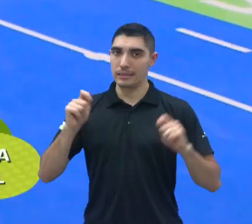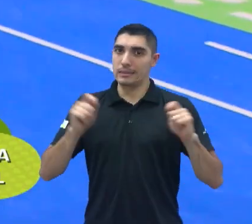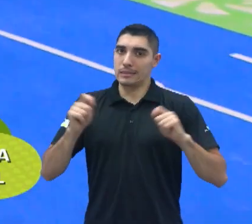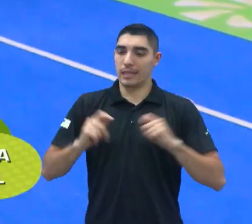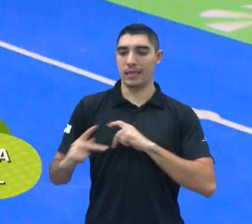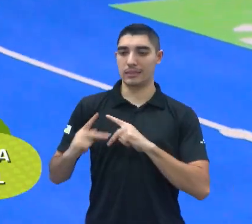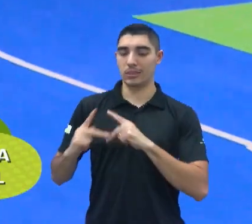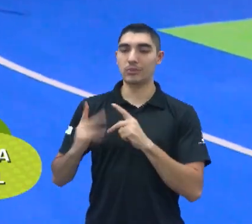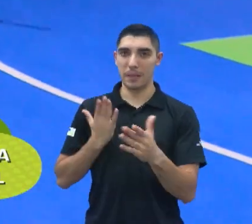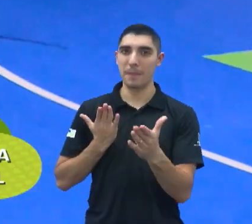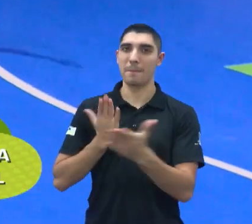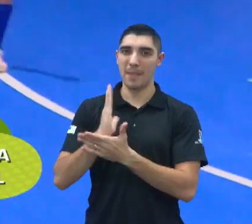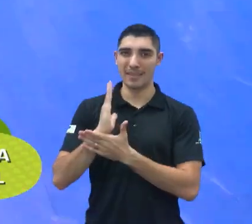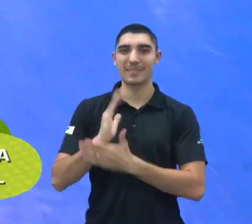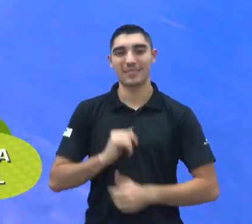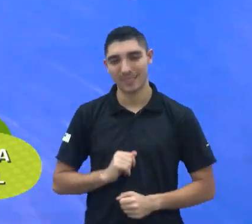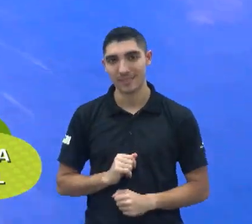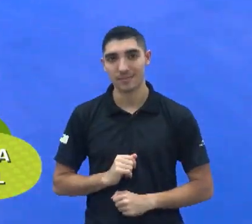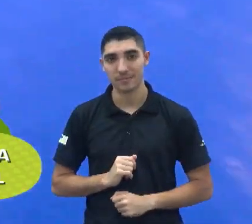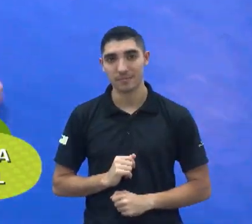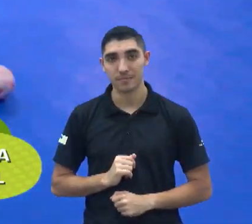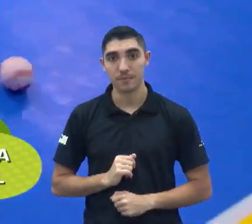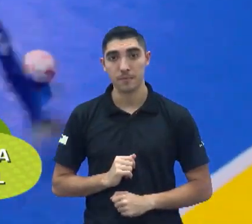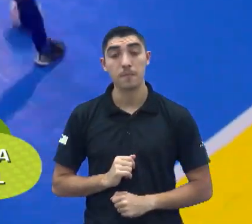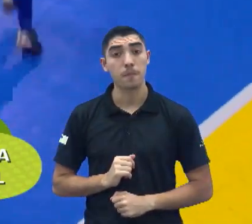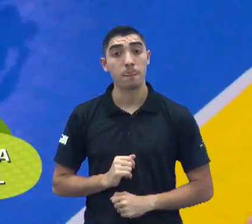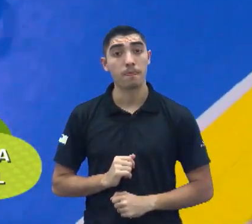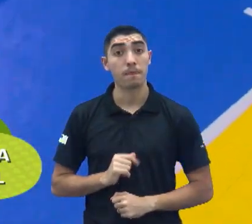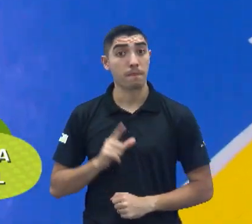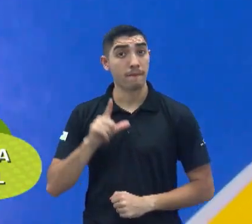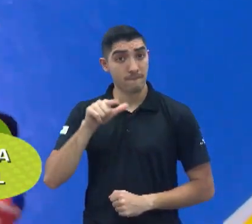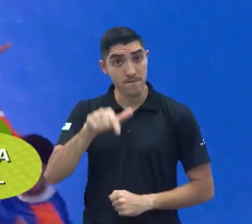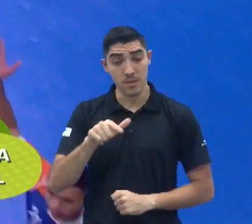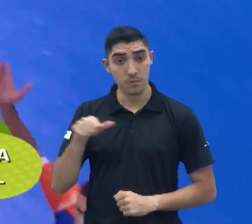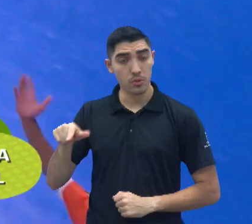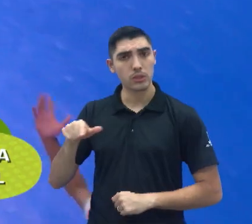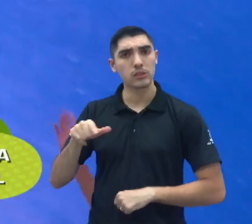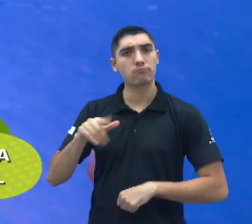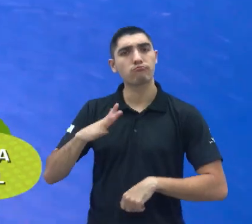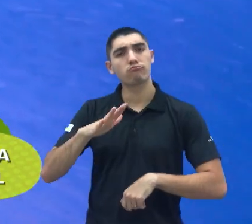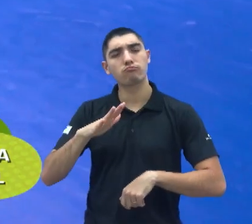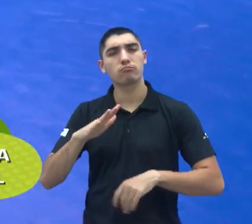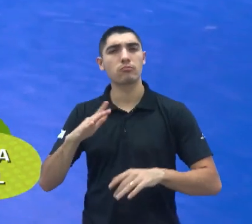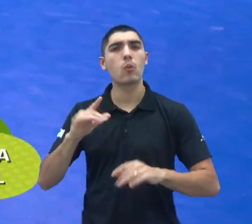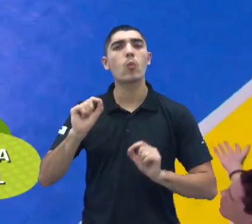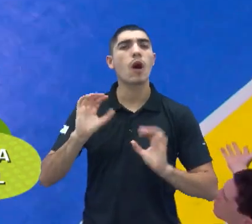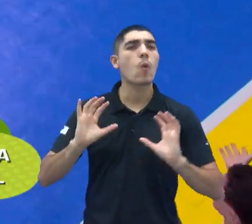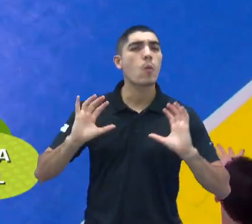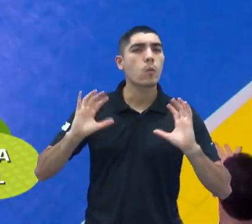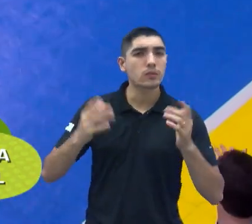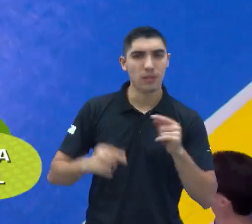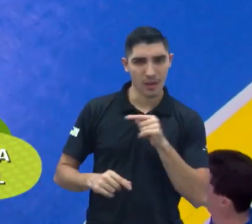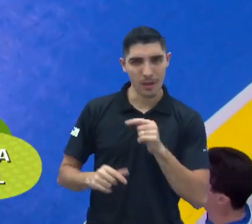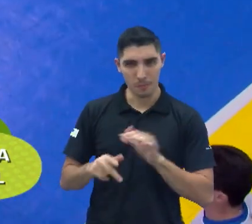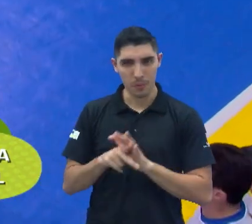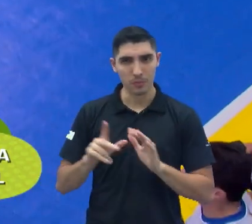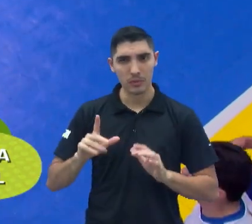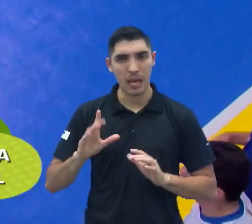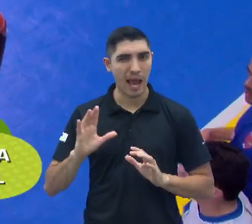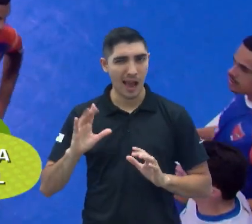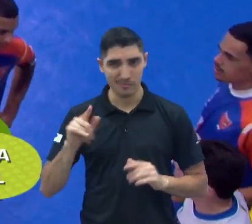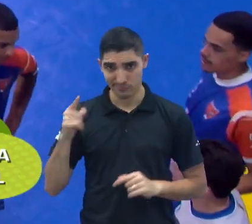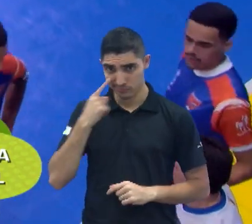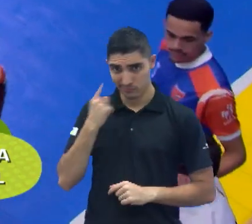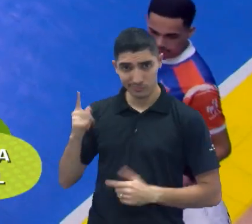voltava para o São José. A festa do camisa 35, no entanto, foi breve. No lance seguinte,